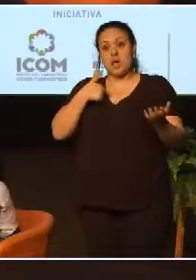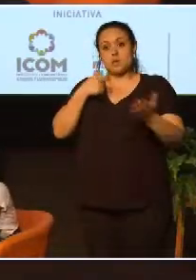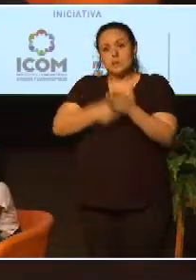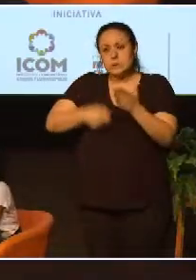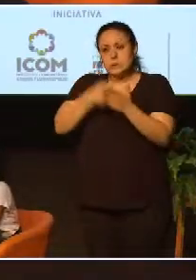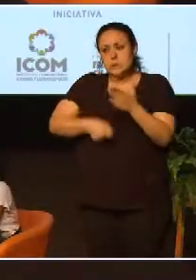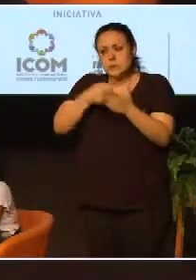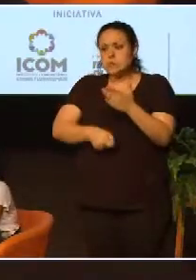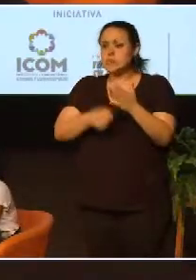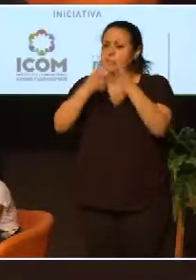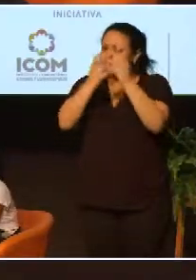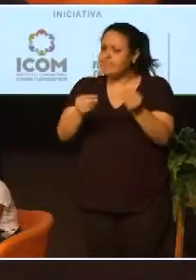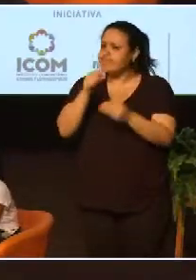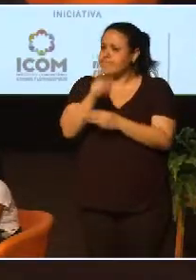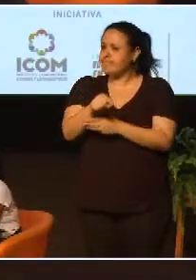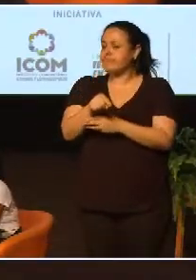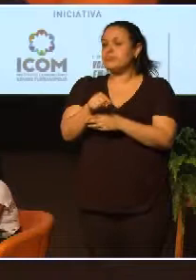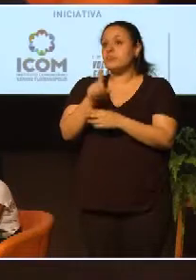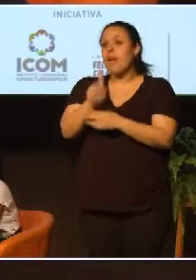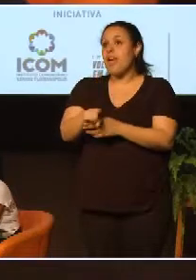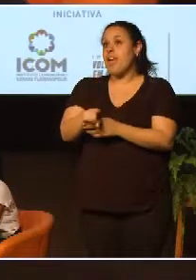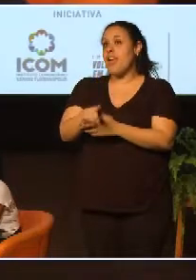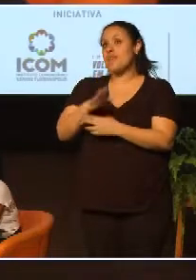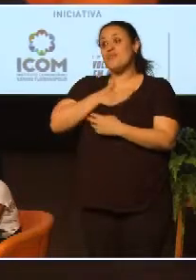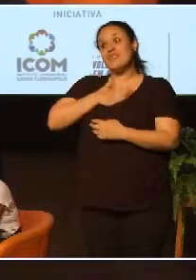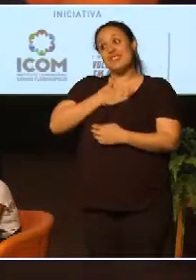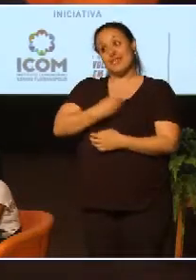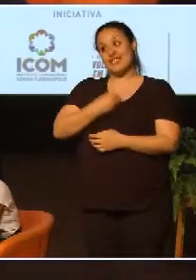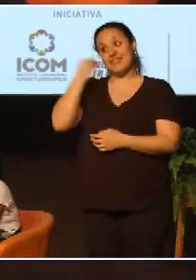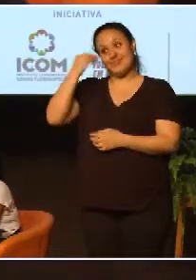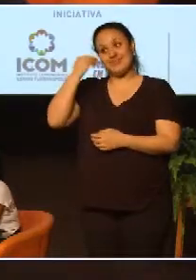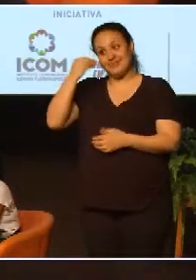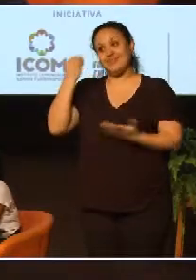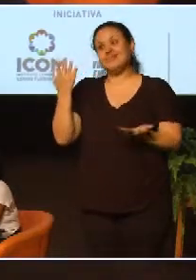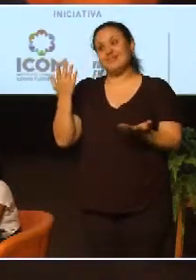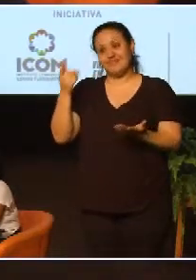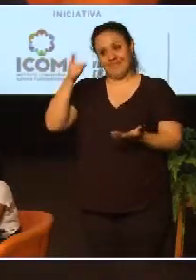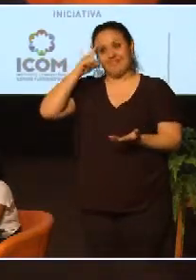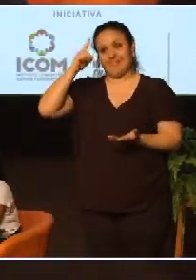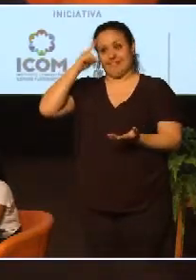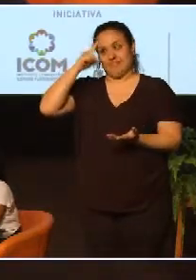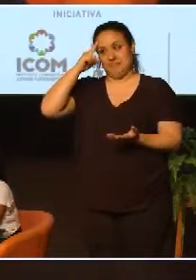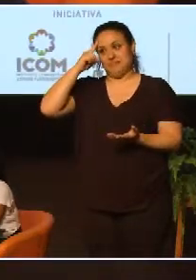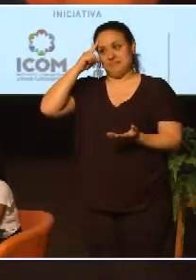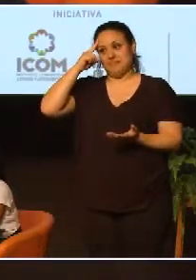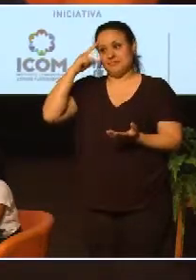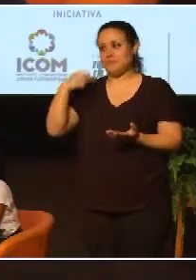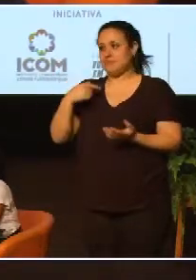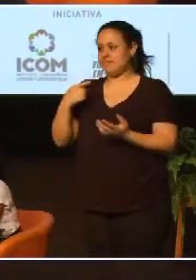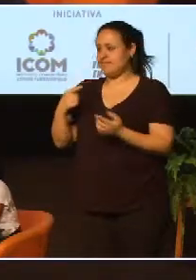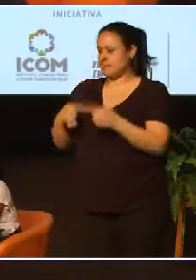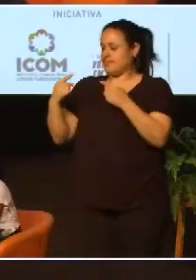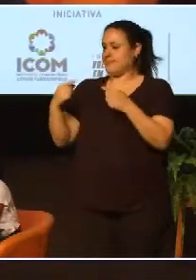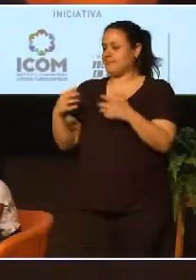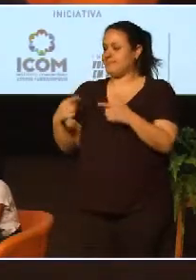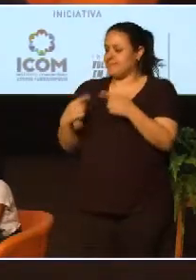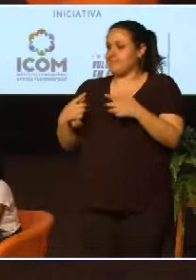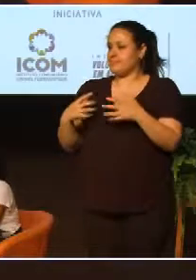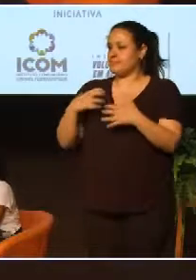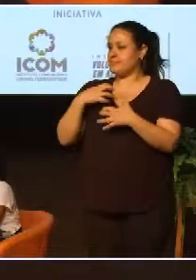vida cotidiana? E aí eu fui descobrindo o meu propósito, tentando resolver as questões de